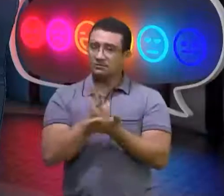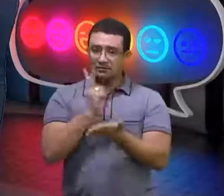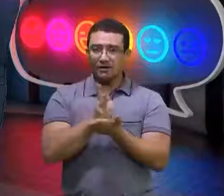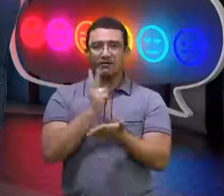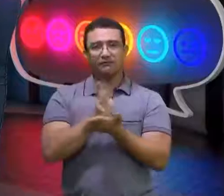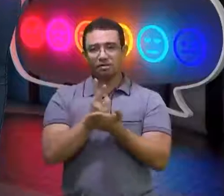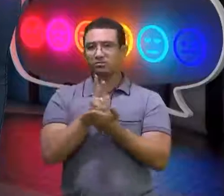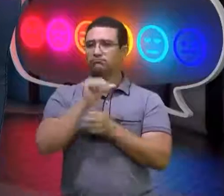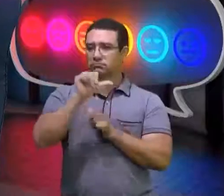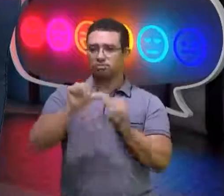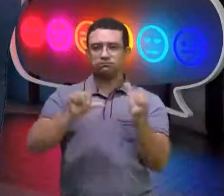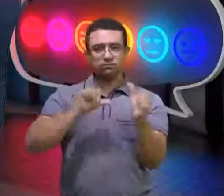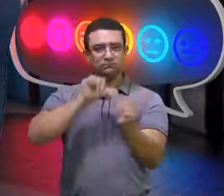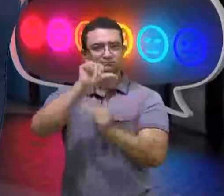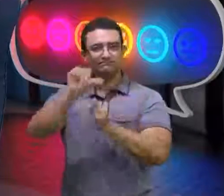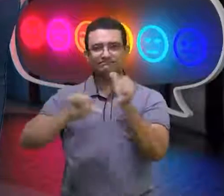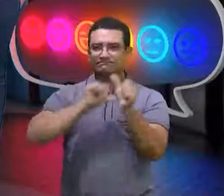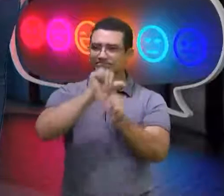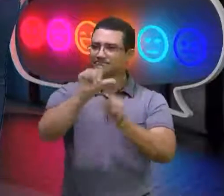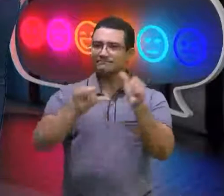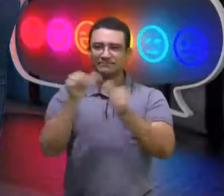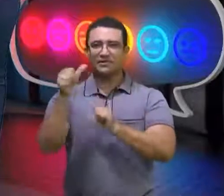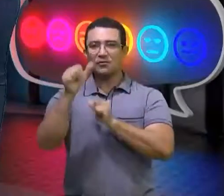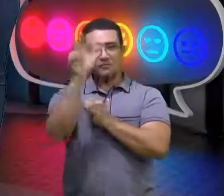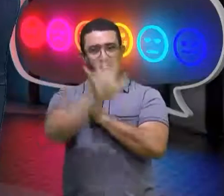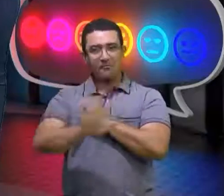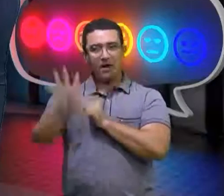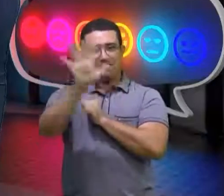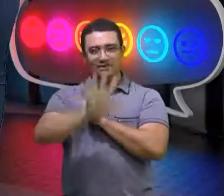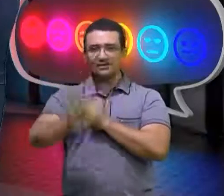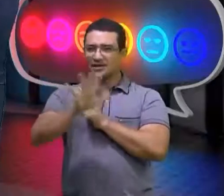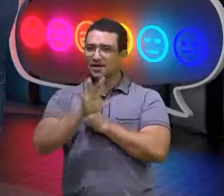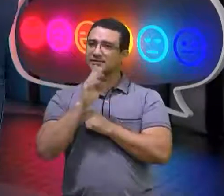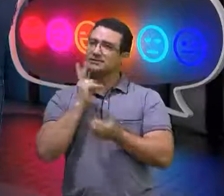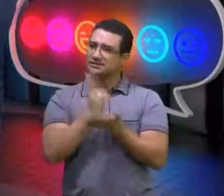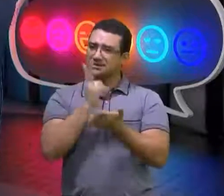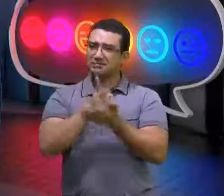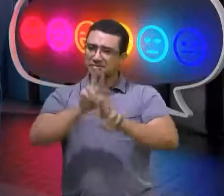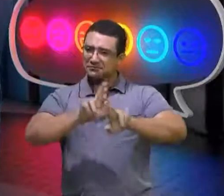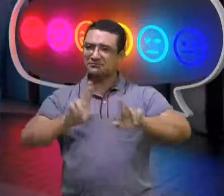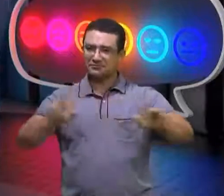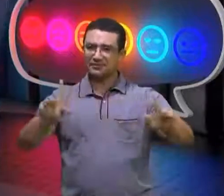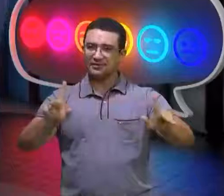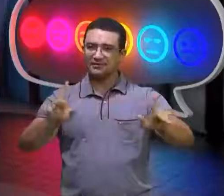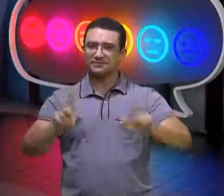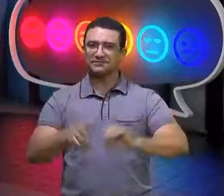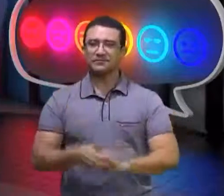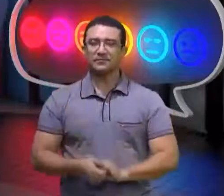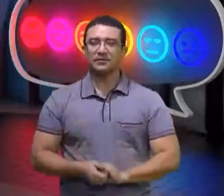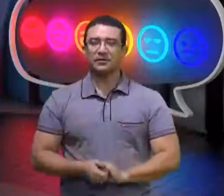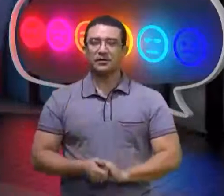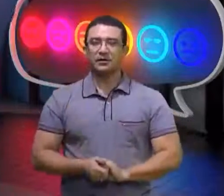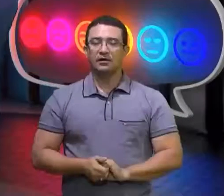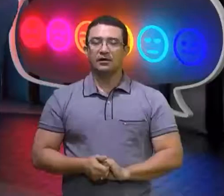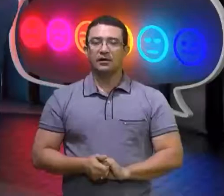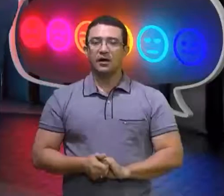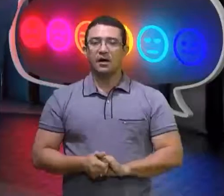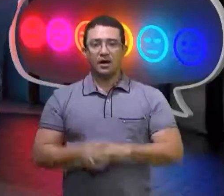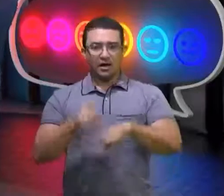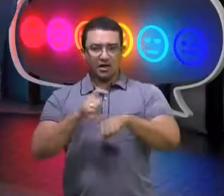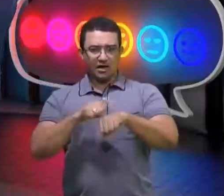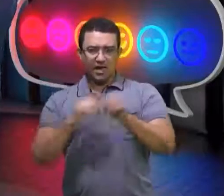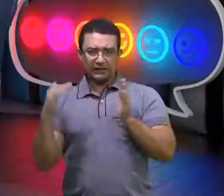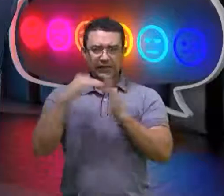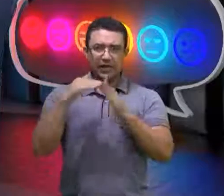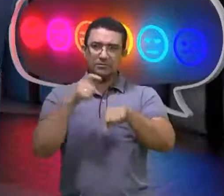constante transformação, deixando a paisagem aí cada vez mais diferenciadas. Então, até o momento, gente, a gente